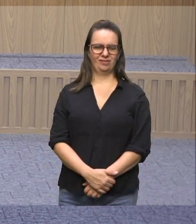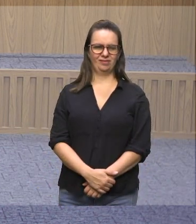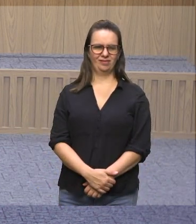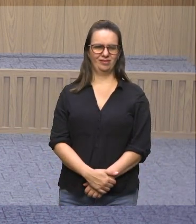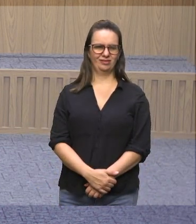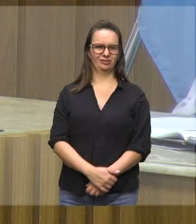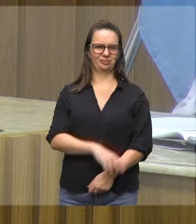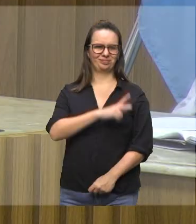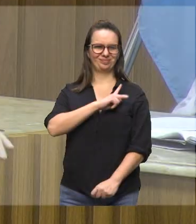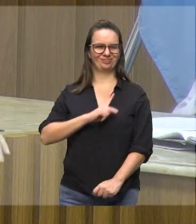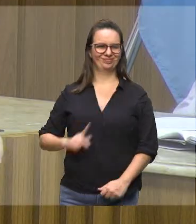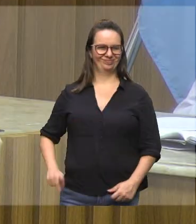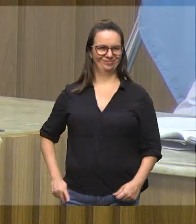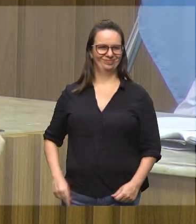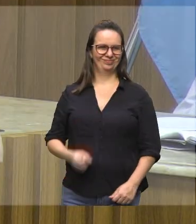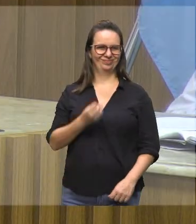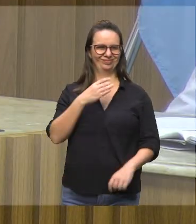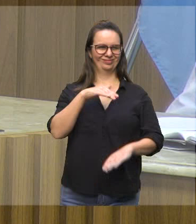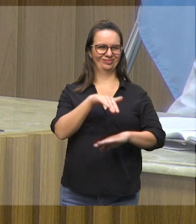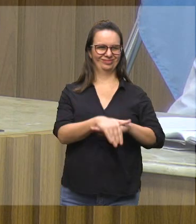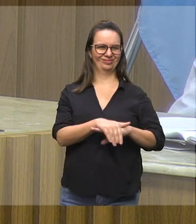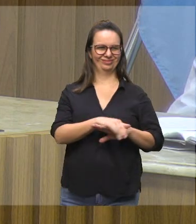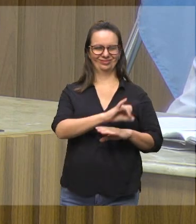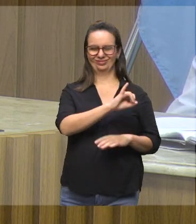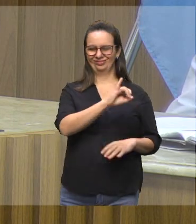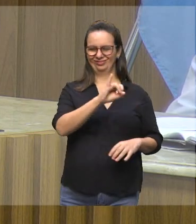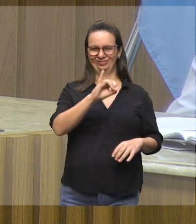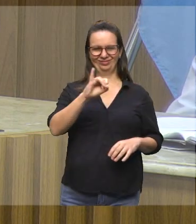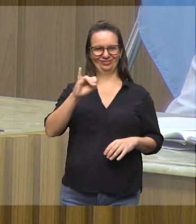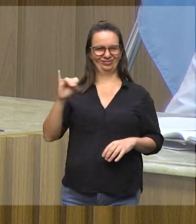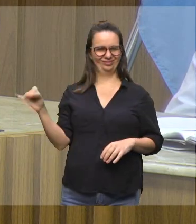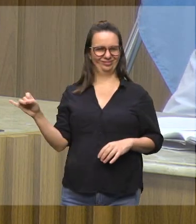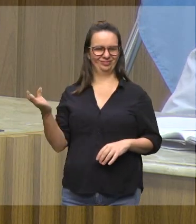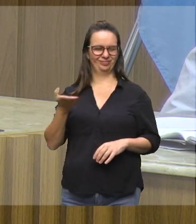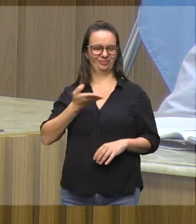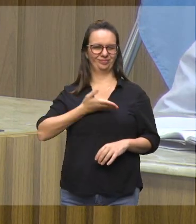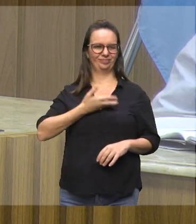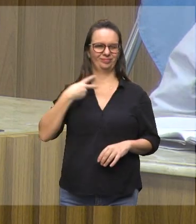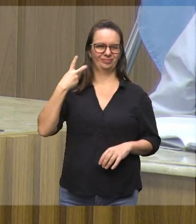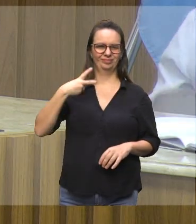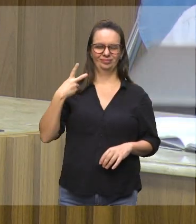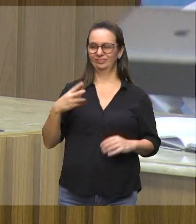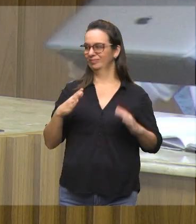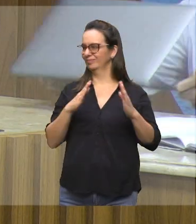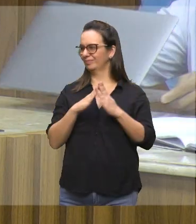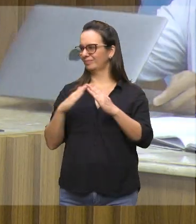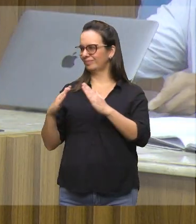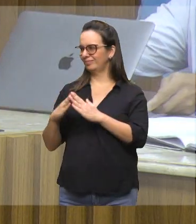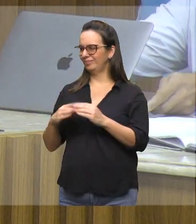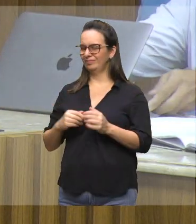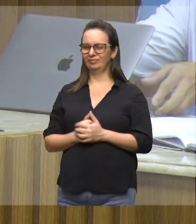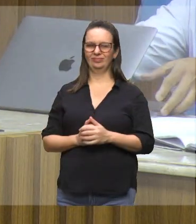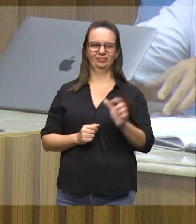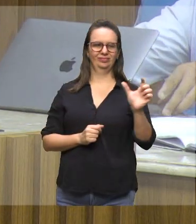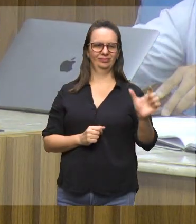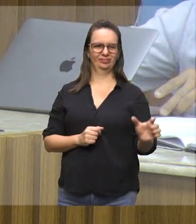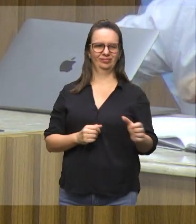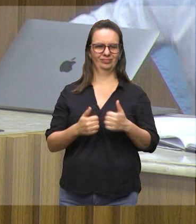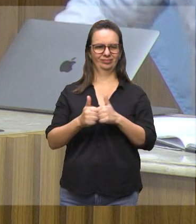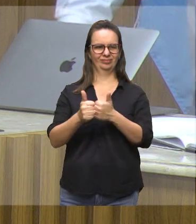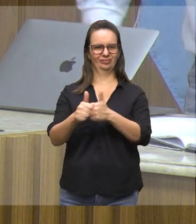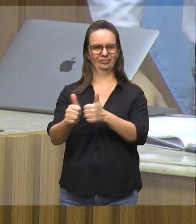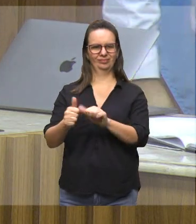Senhora presidente, boa noite. Em seu nome, cumprimento todos os colegas vereadores aqui da casa, as pessoas que nos acompanham aqui no